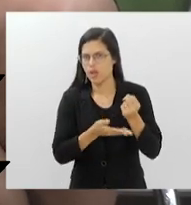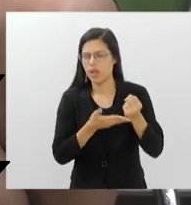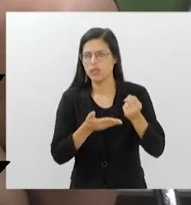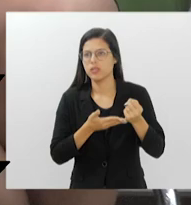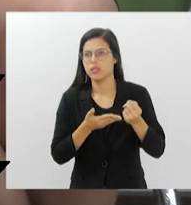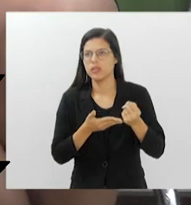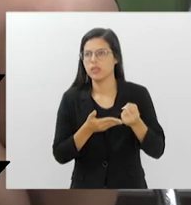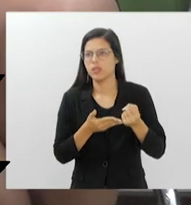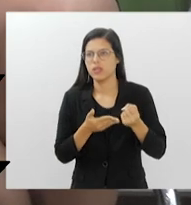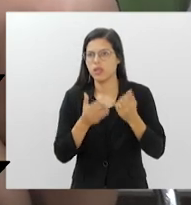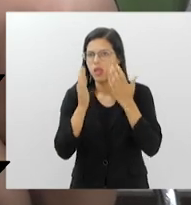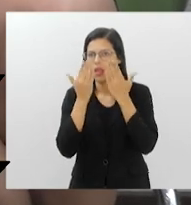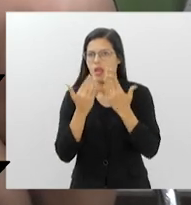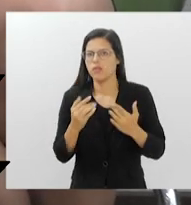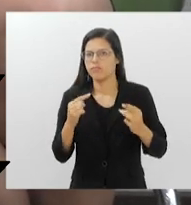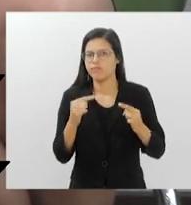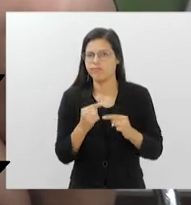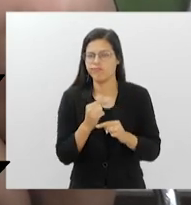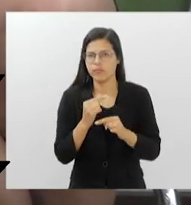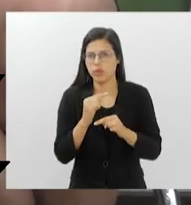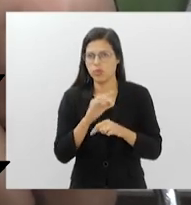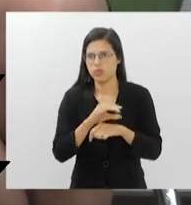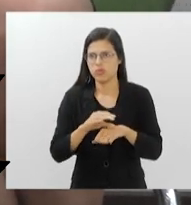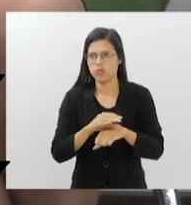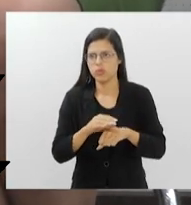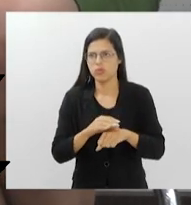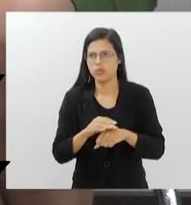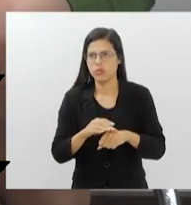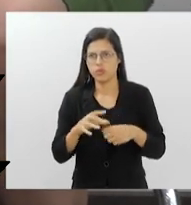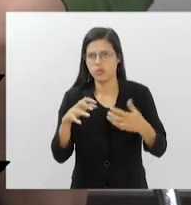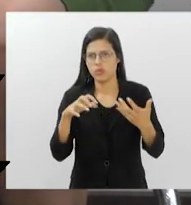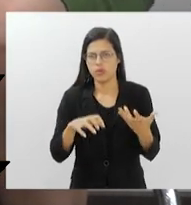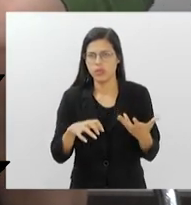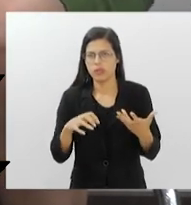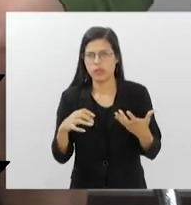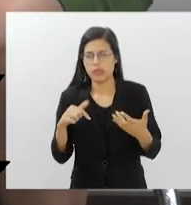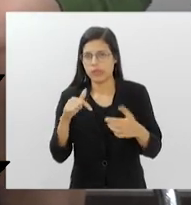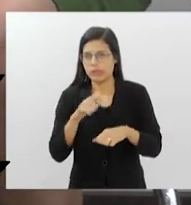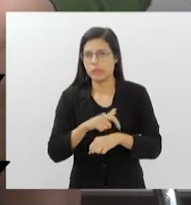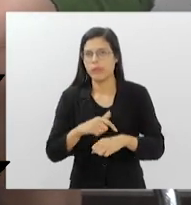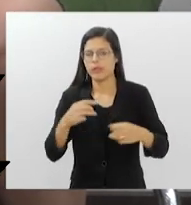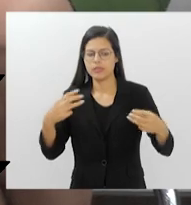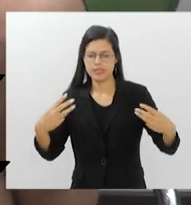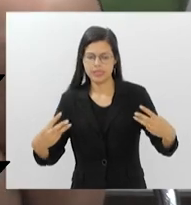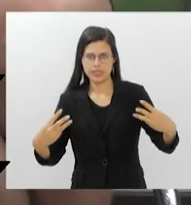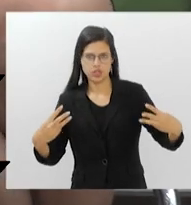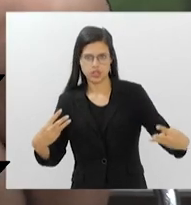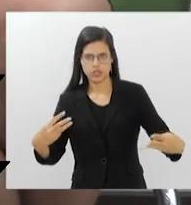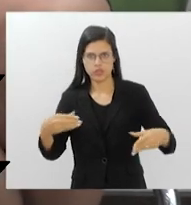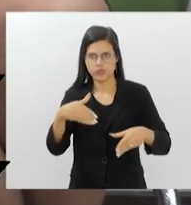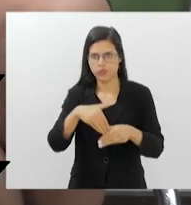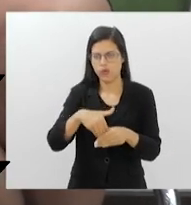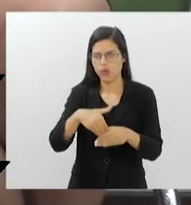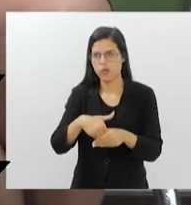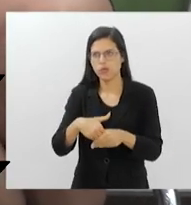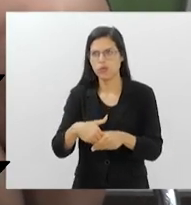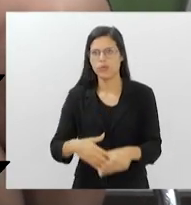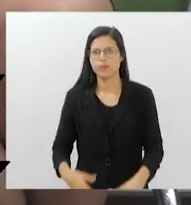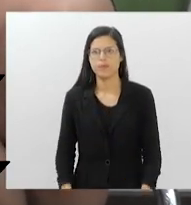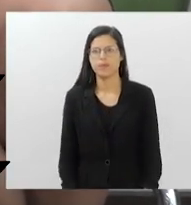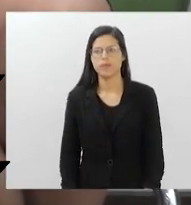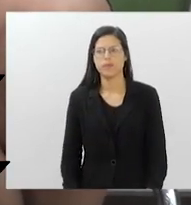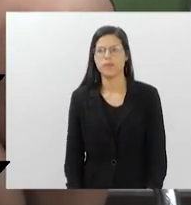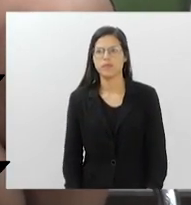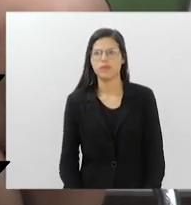a inconstitucionalidade no Supremo e nesse momento tá três a três caso a gente